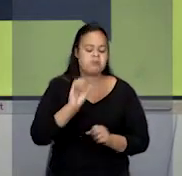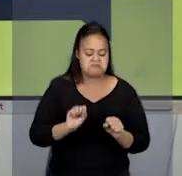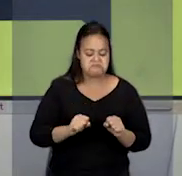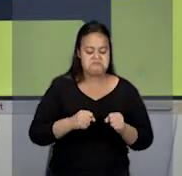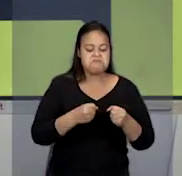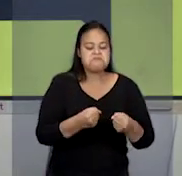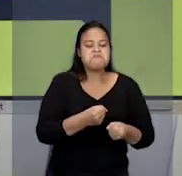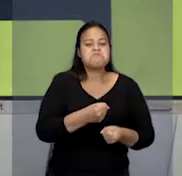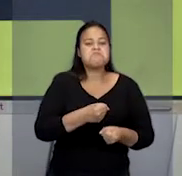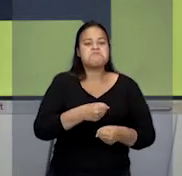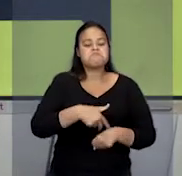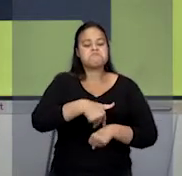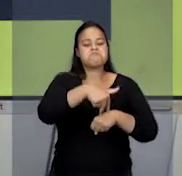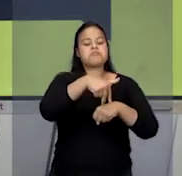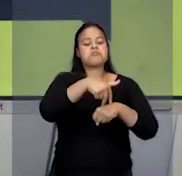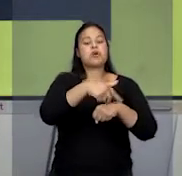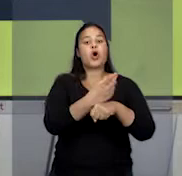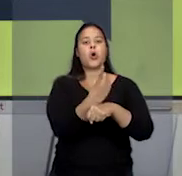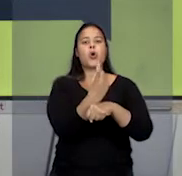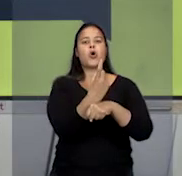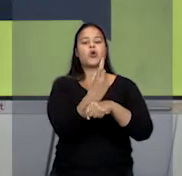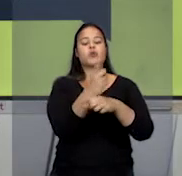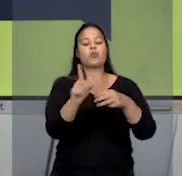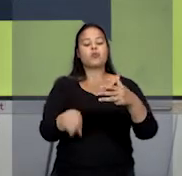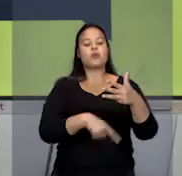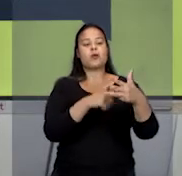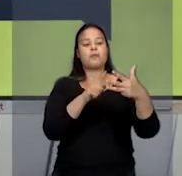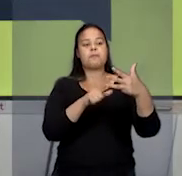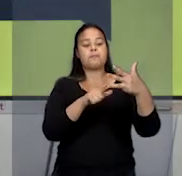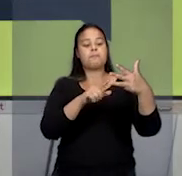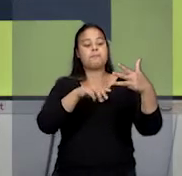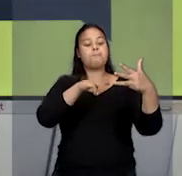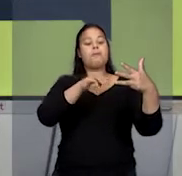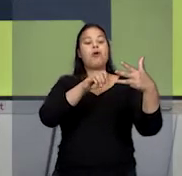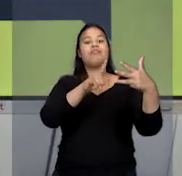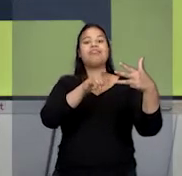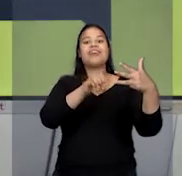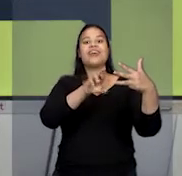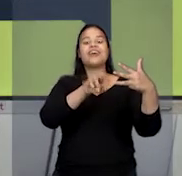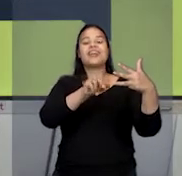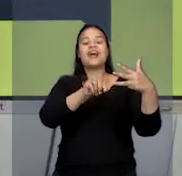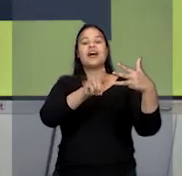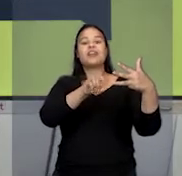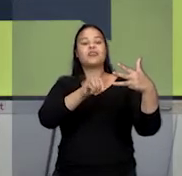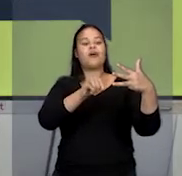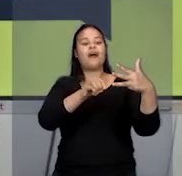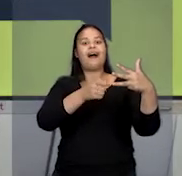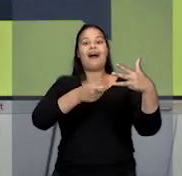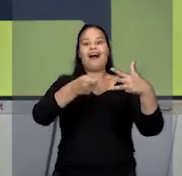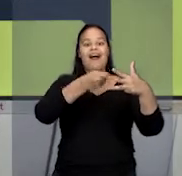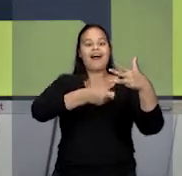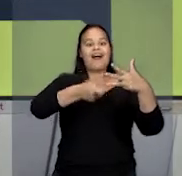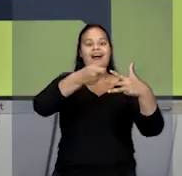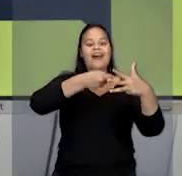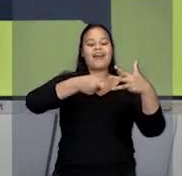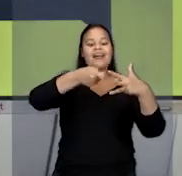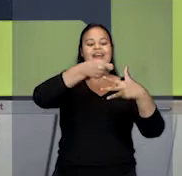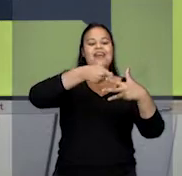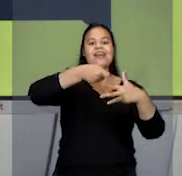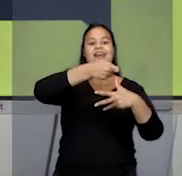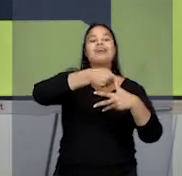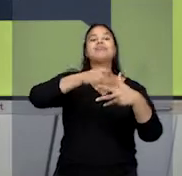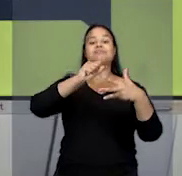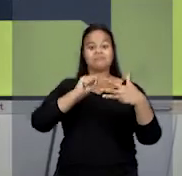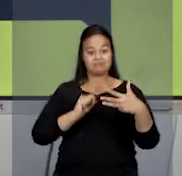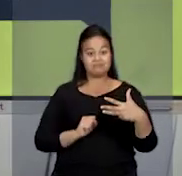poder moderador. Então o poder moderador podia controlar as outras 3. Então se houvesse